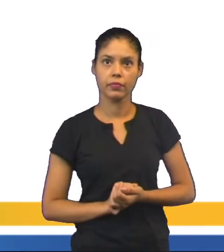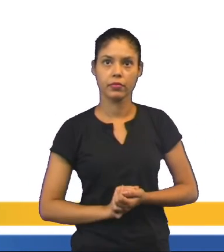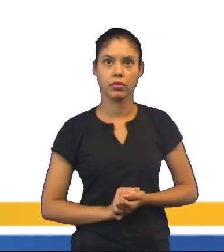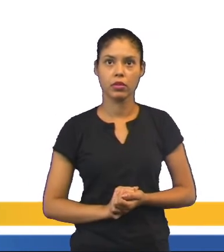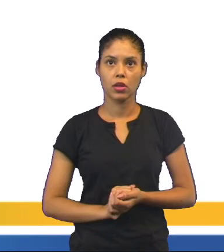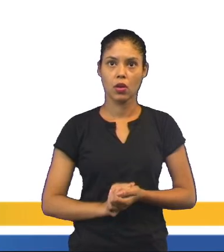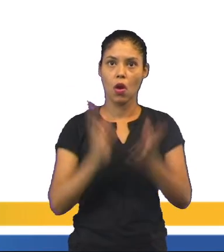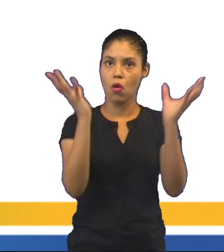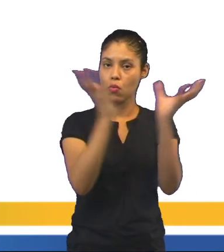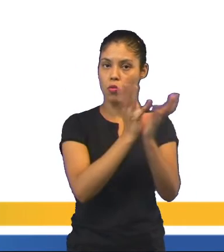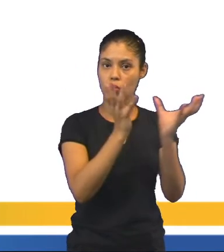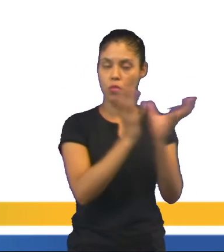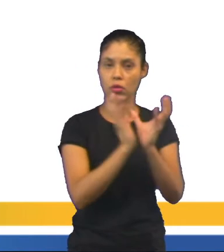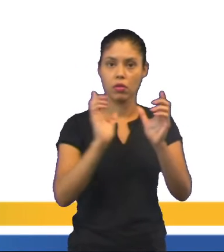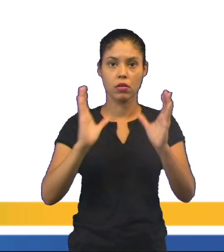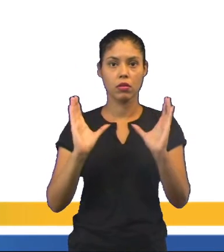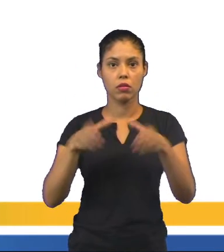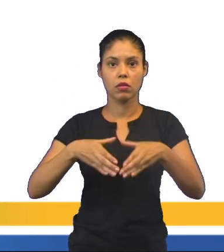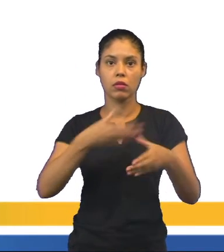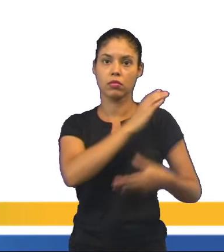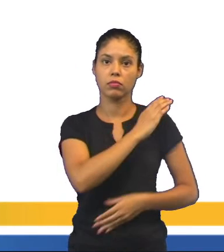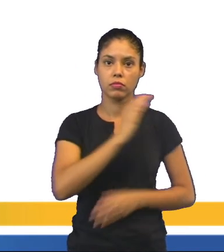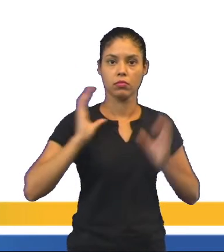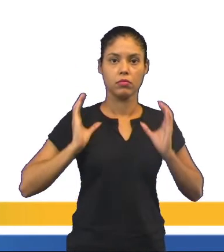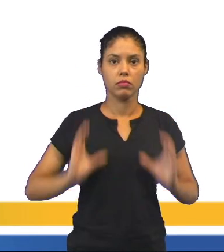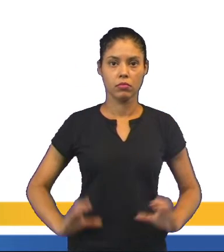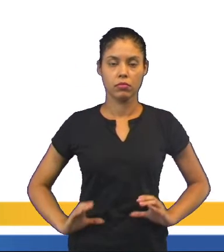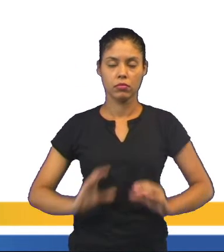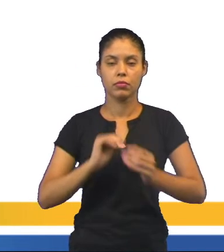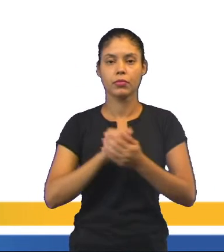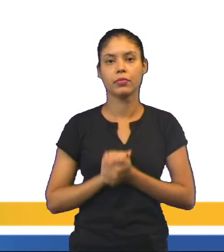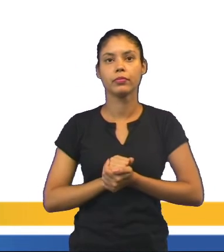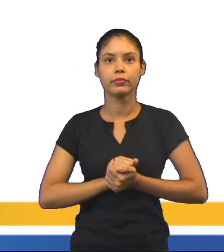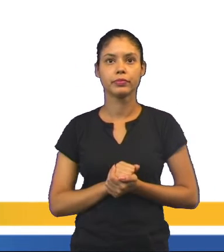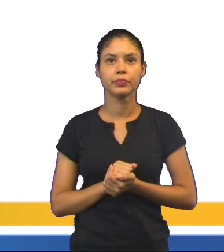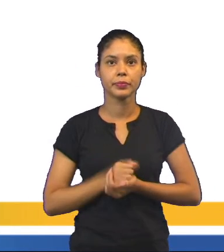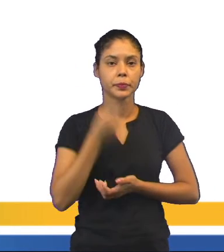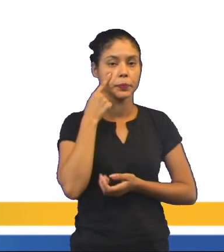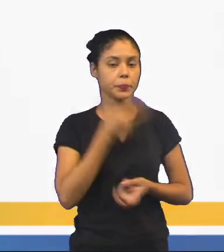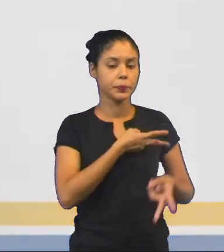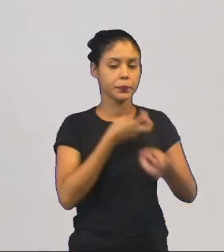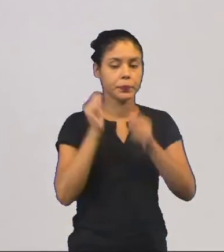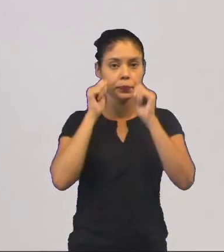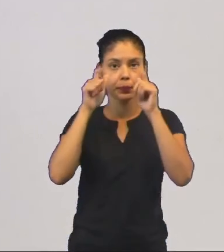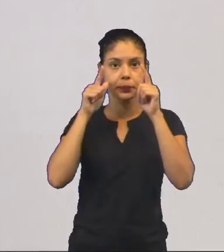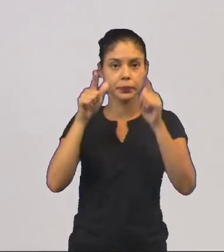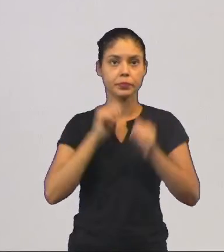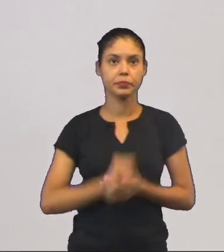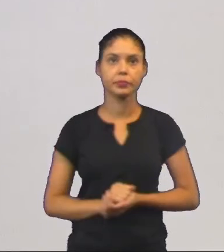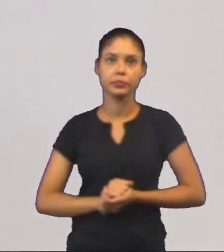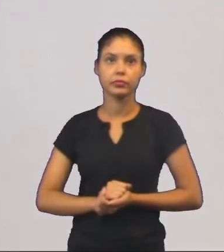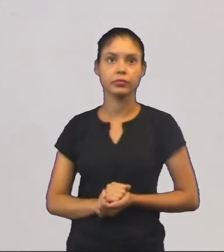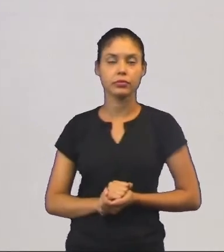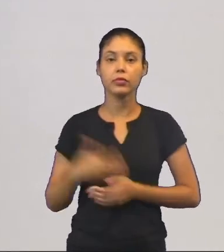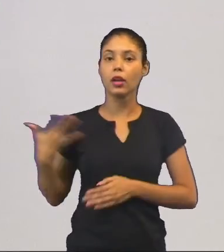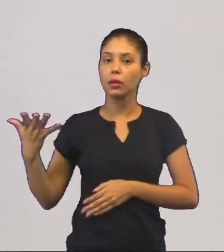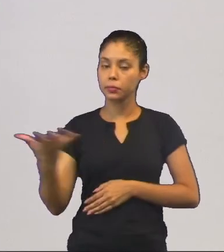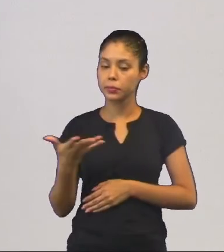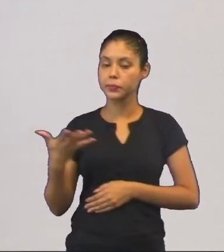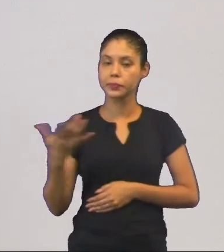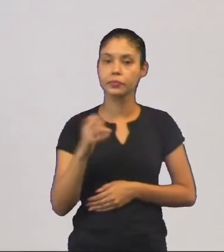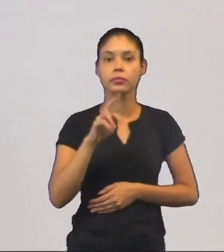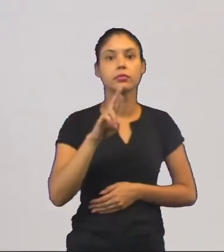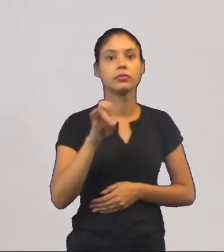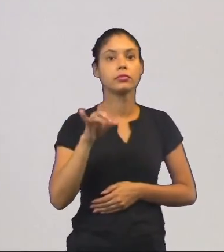povo, pertence ao conjunto dos cidadãos. Então prestem bastante atenção. A base do